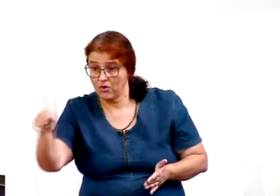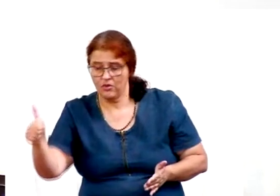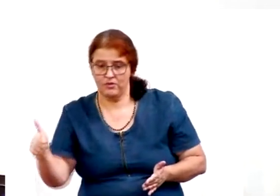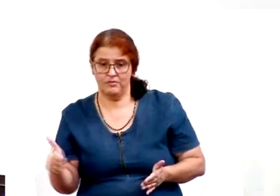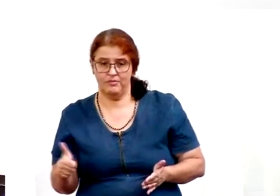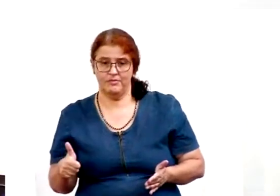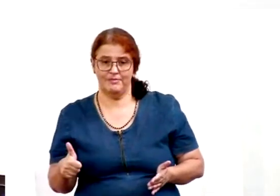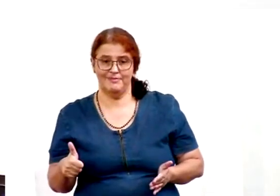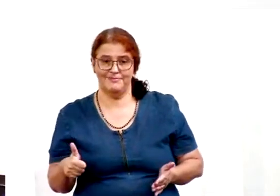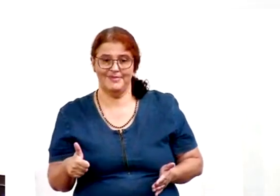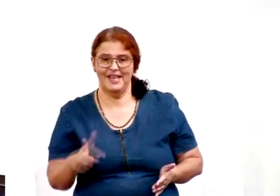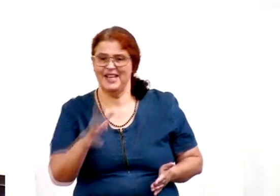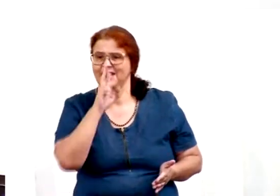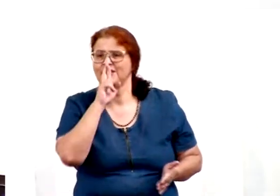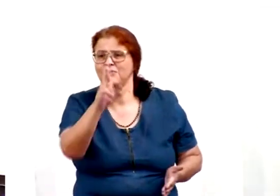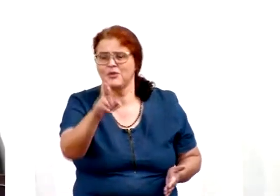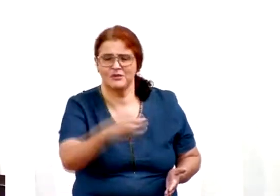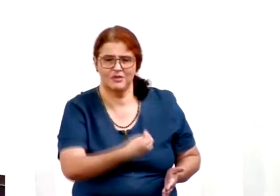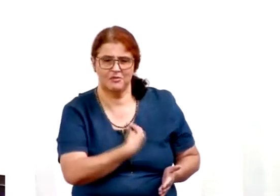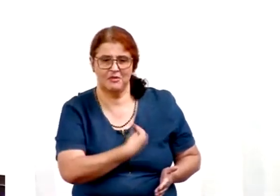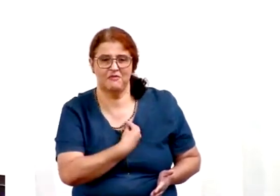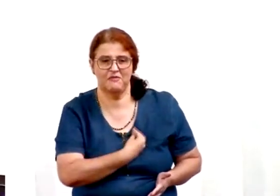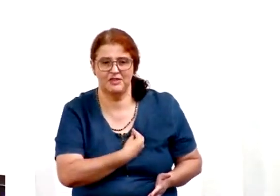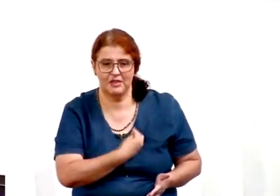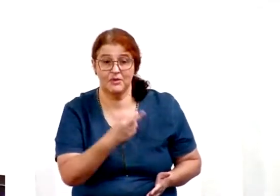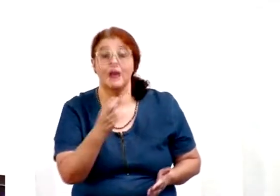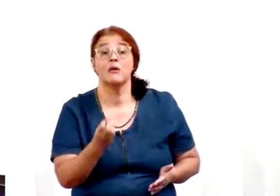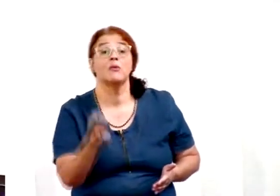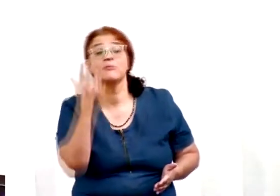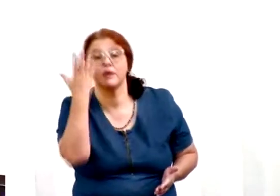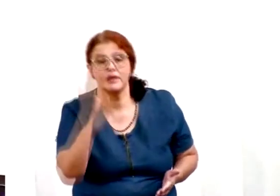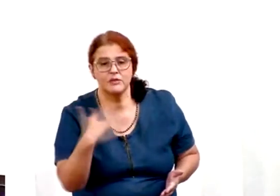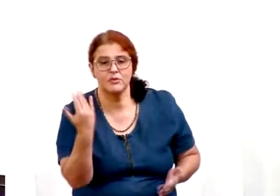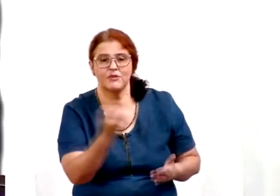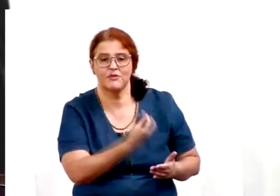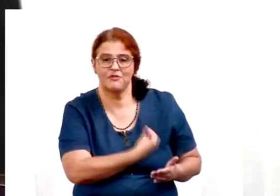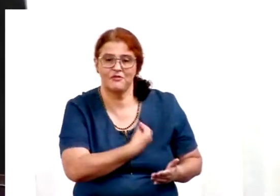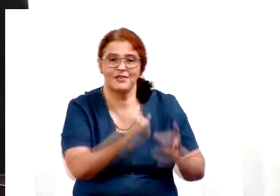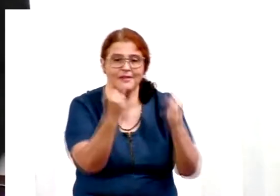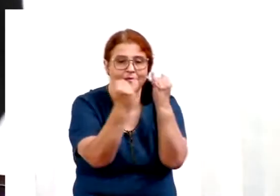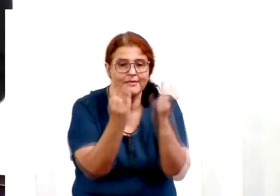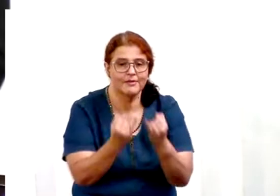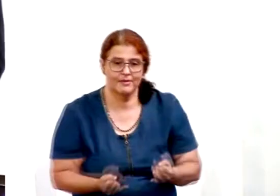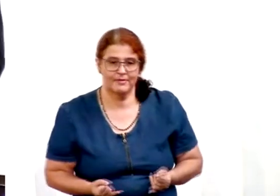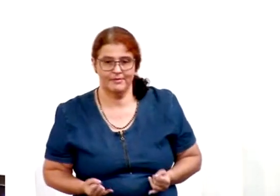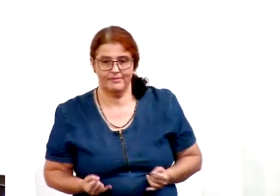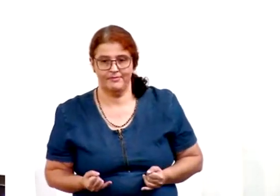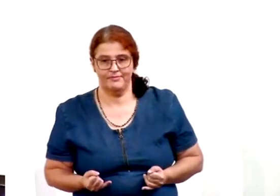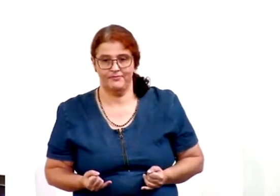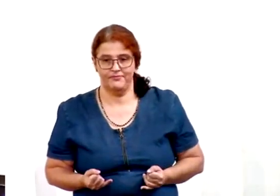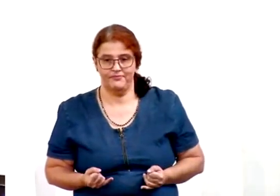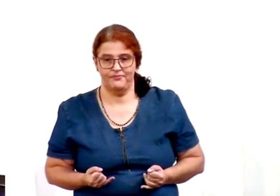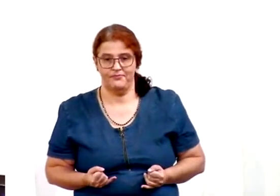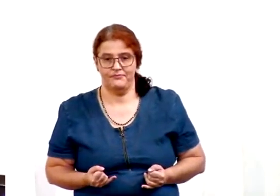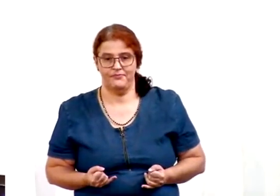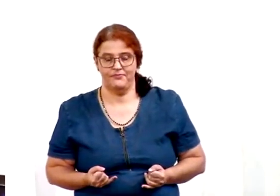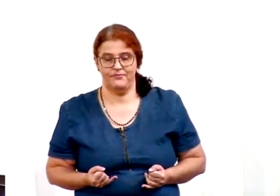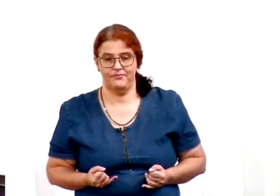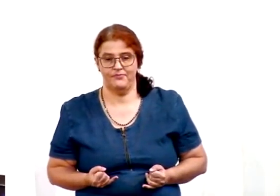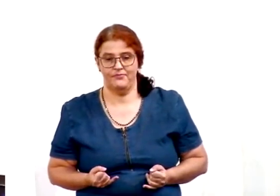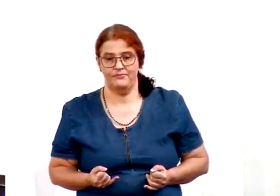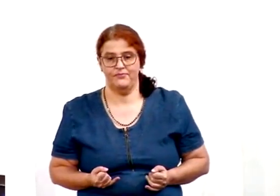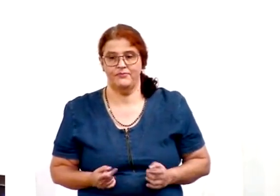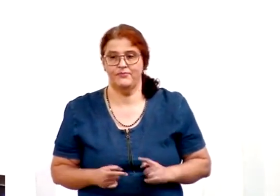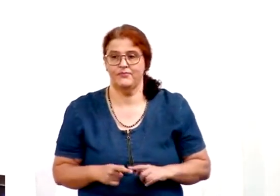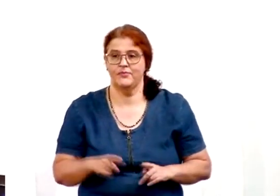vida idolátrica. Vejamos o texto. Não vos façais, pois, idólatras, como alguns deles, porquanto está escrito: